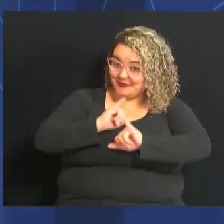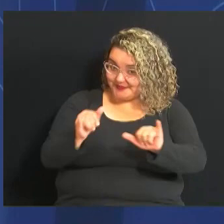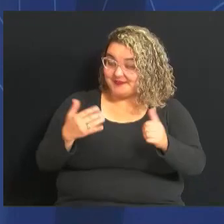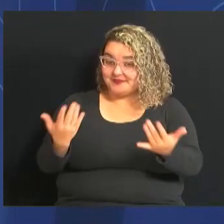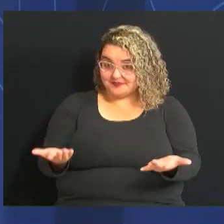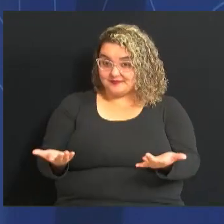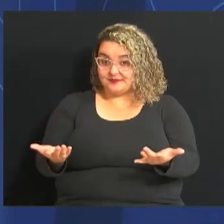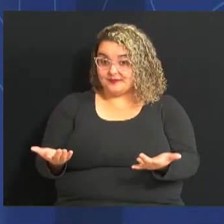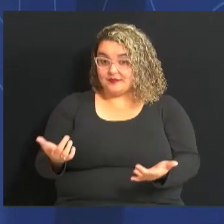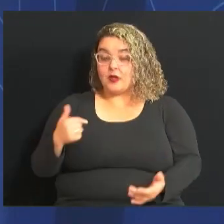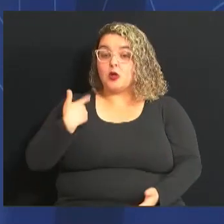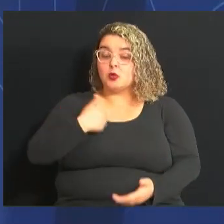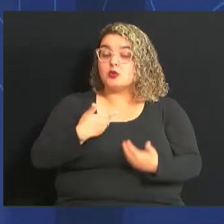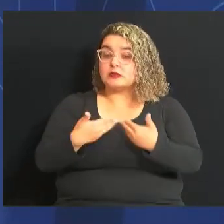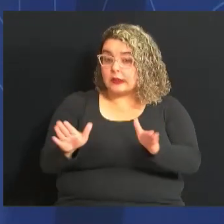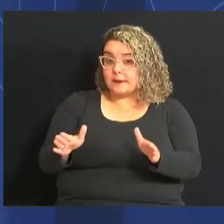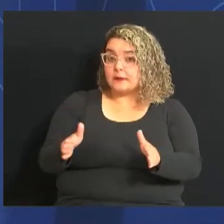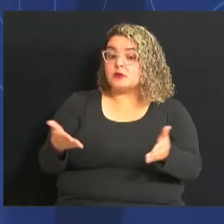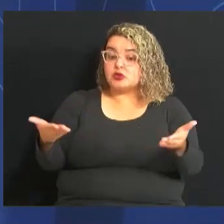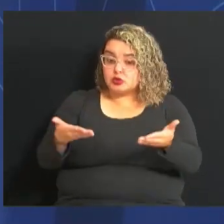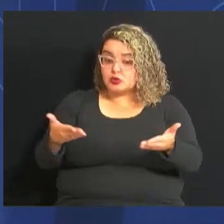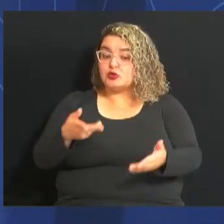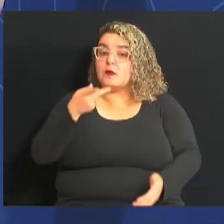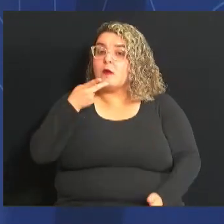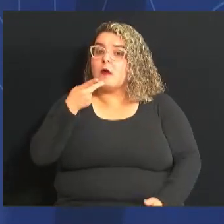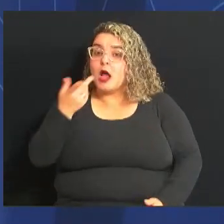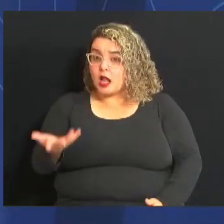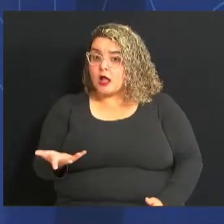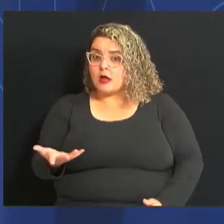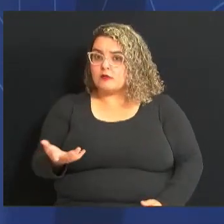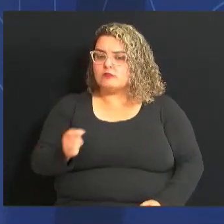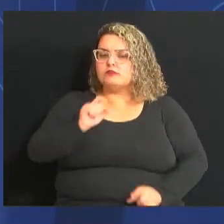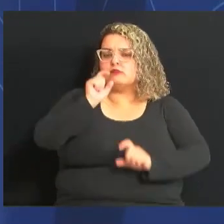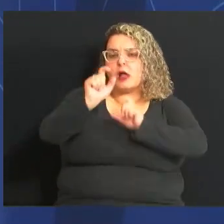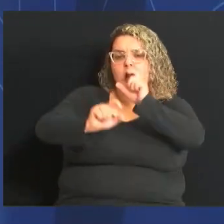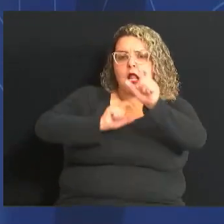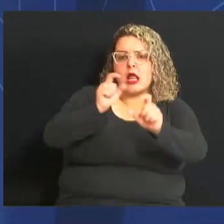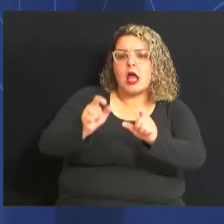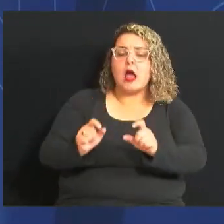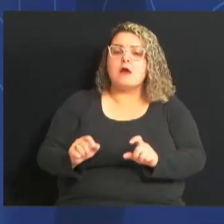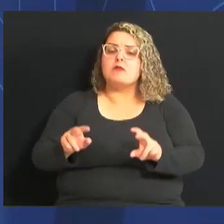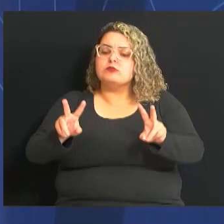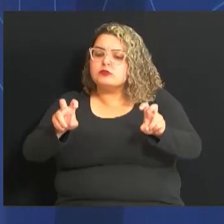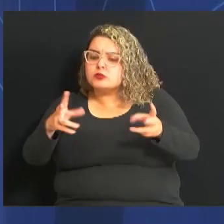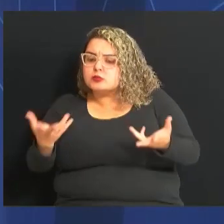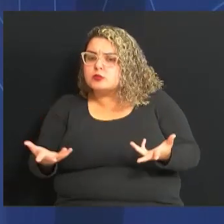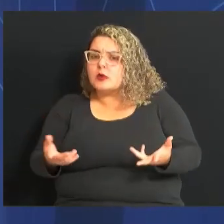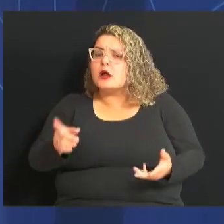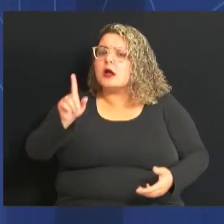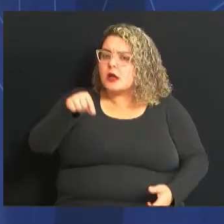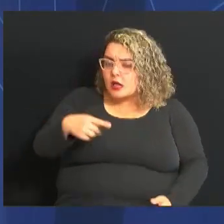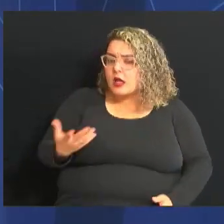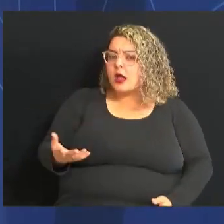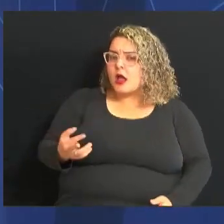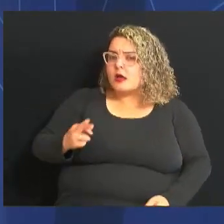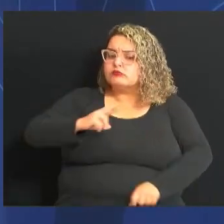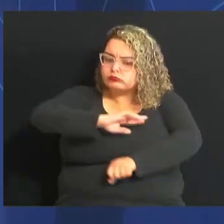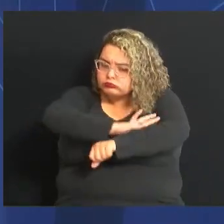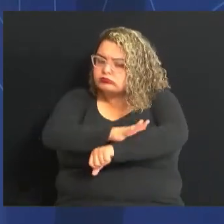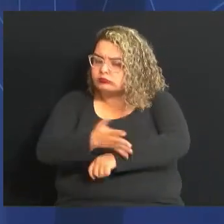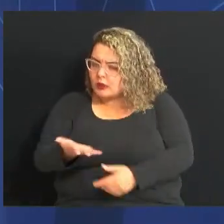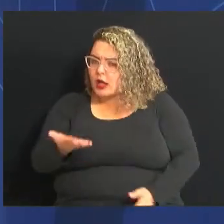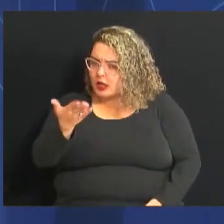Bom, nós abrimos a edição de hoje falando sobre palavras e expressões que são consideradas racistas, para que